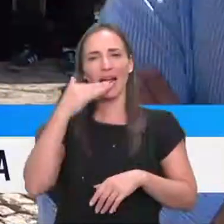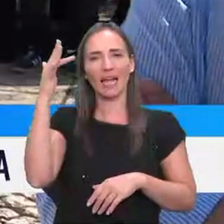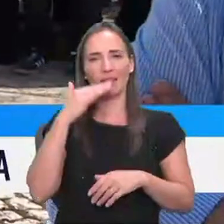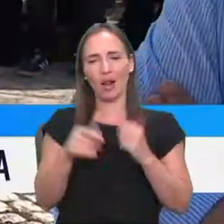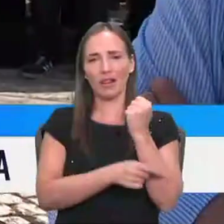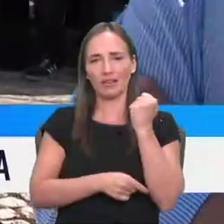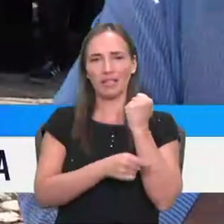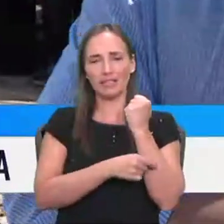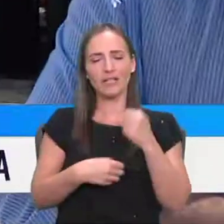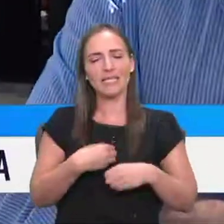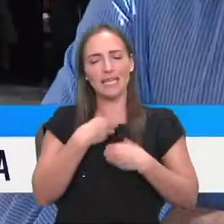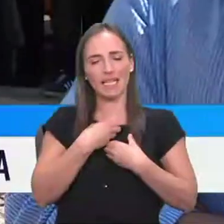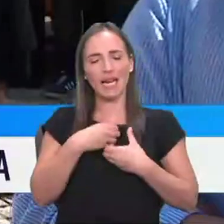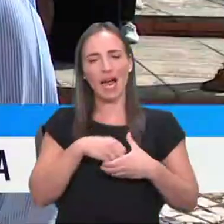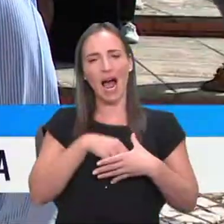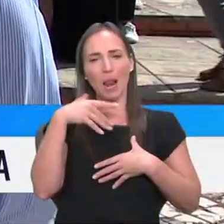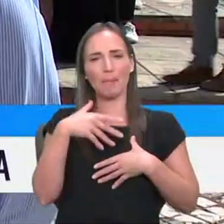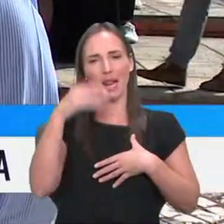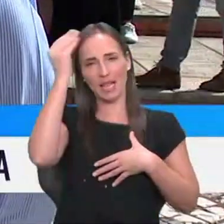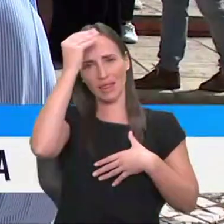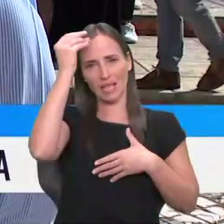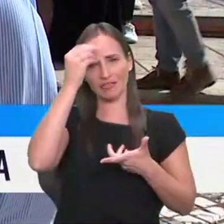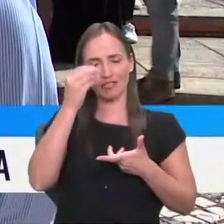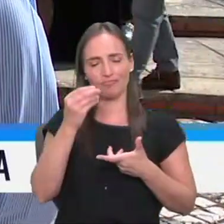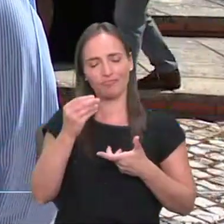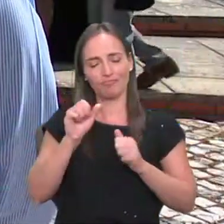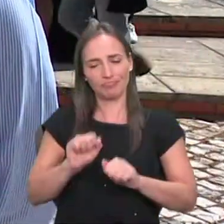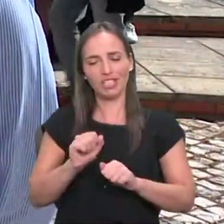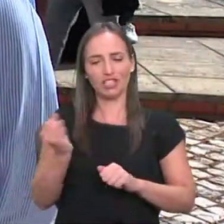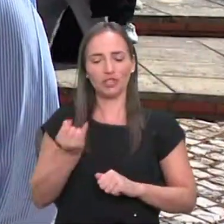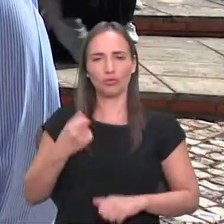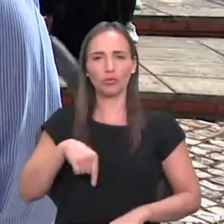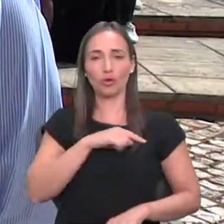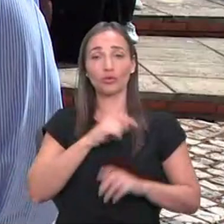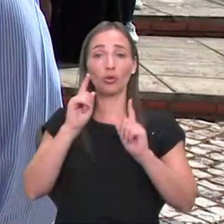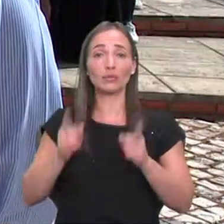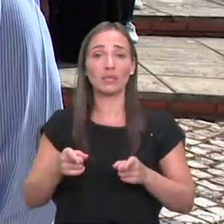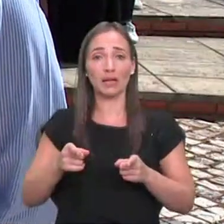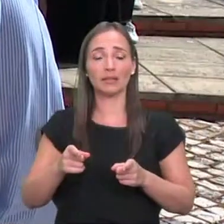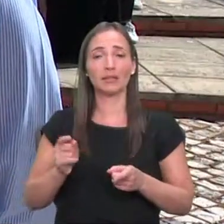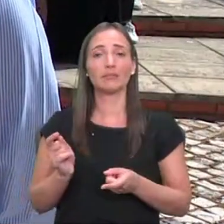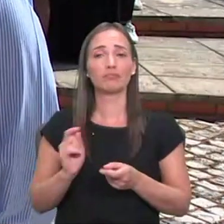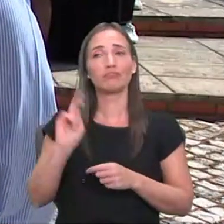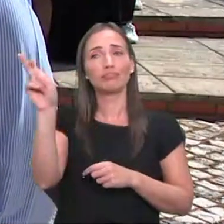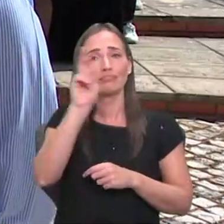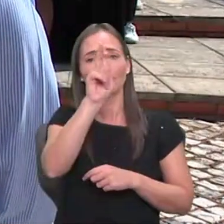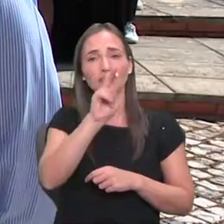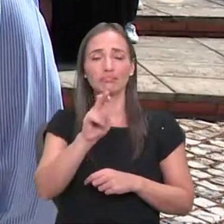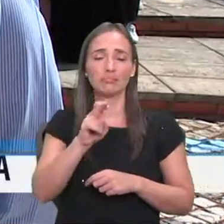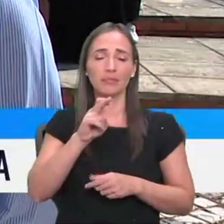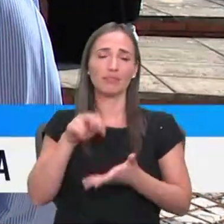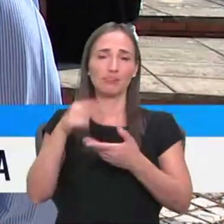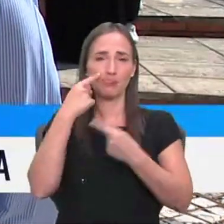também a alma Alentejana no nosso e começarem a fazer uma uma digressão que é isso que nós queremos por outros institutos politécnicos